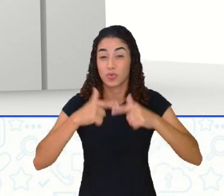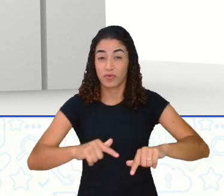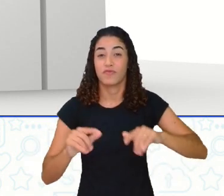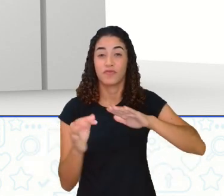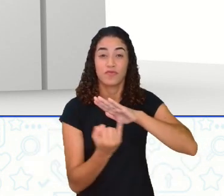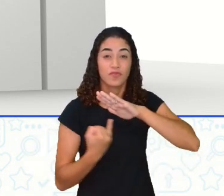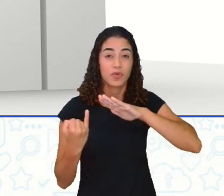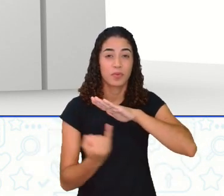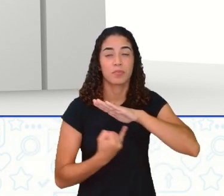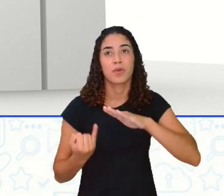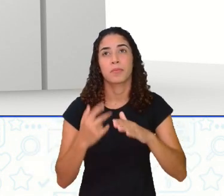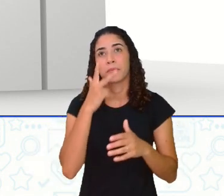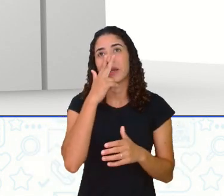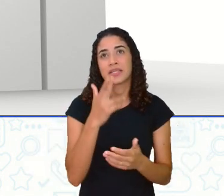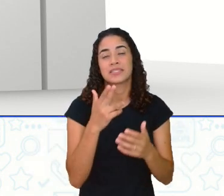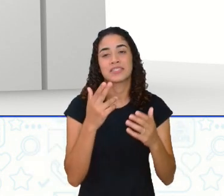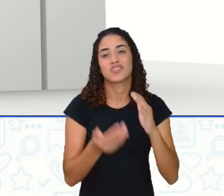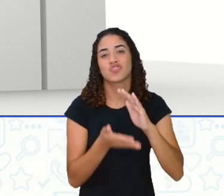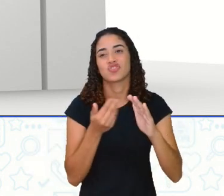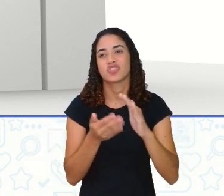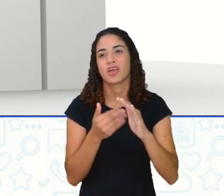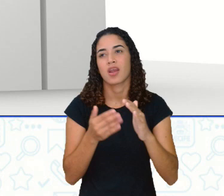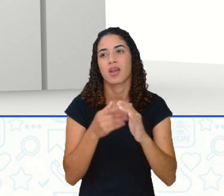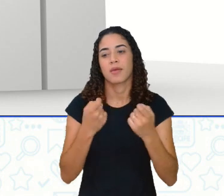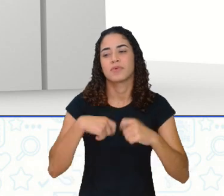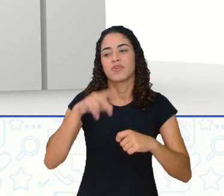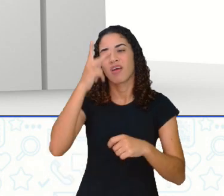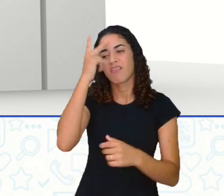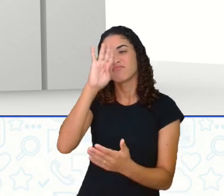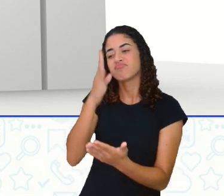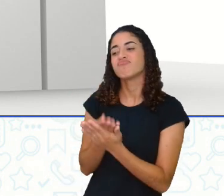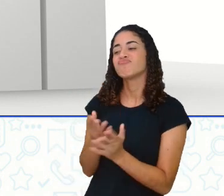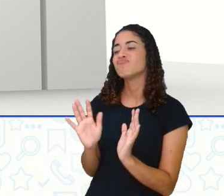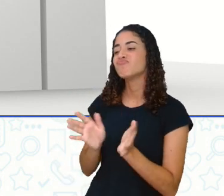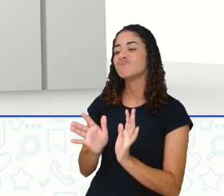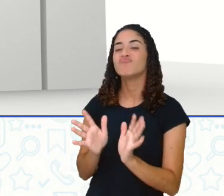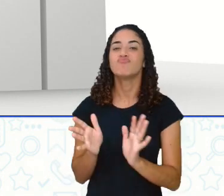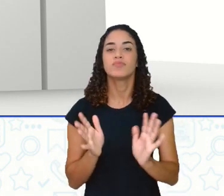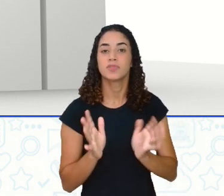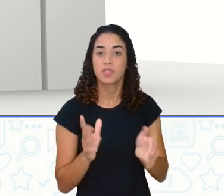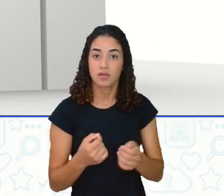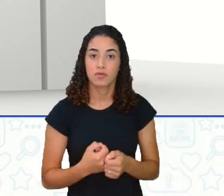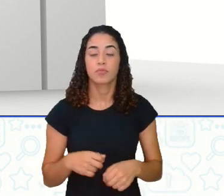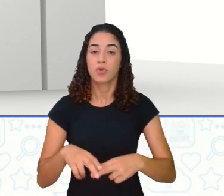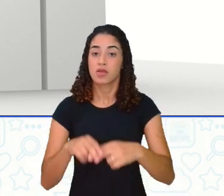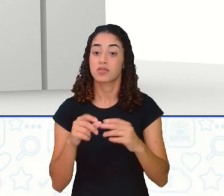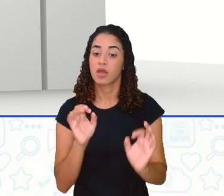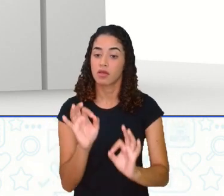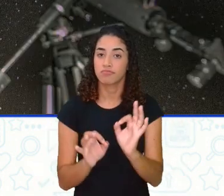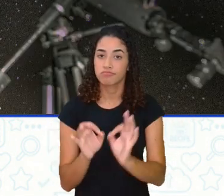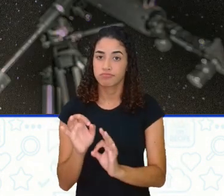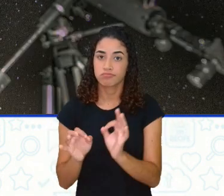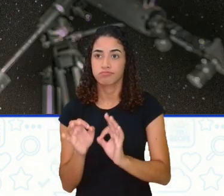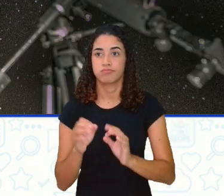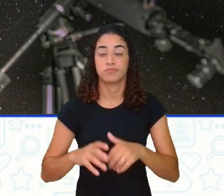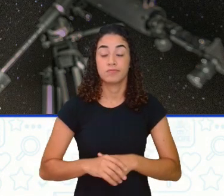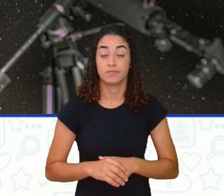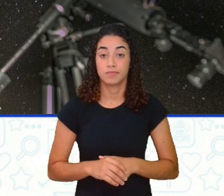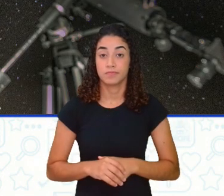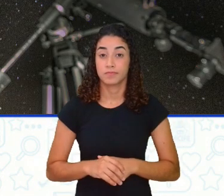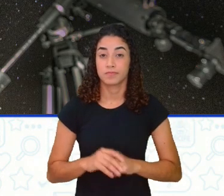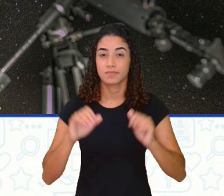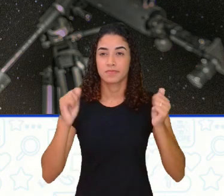vai descaracterizar e tirar credibilidade daquela informação, daquela organização ali da tela,